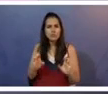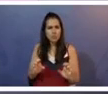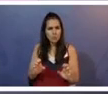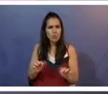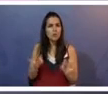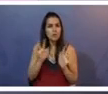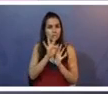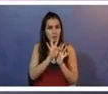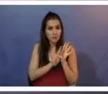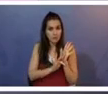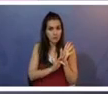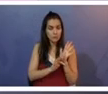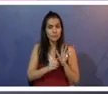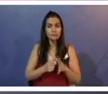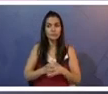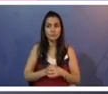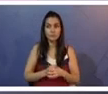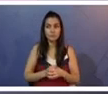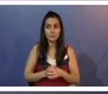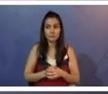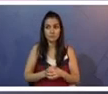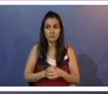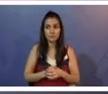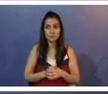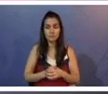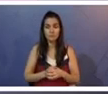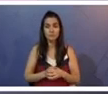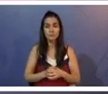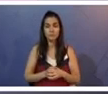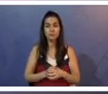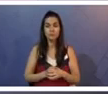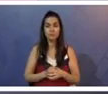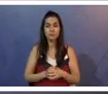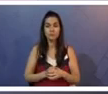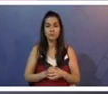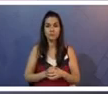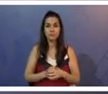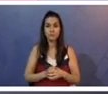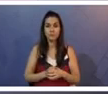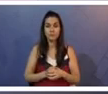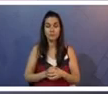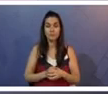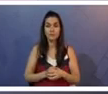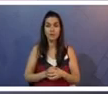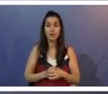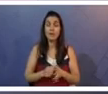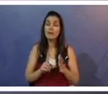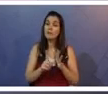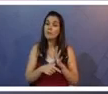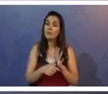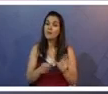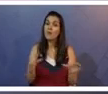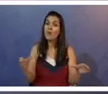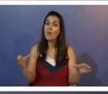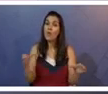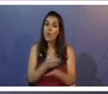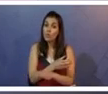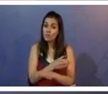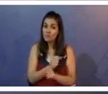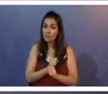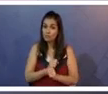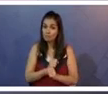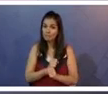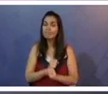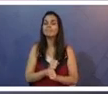a meu ver, mas deve depender do assunto apresentado. E a conclusão. Conclusão,